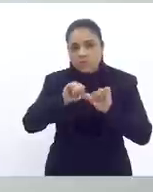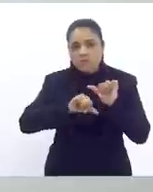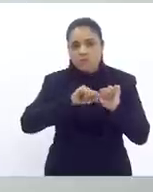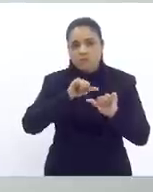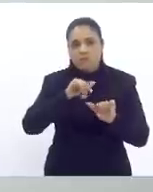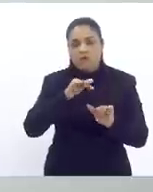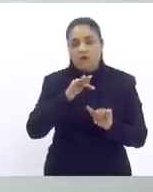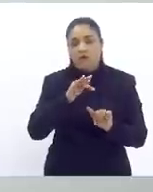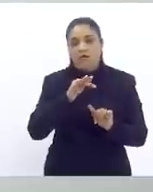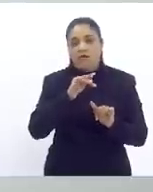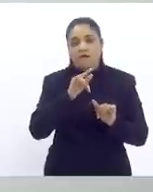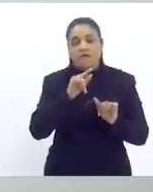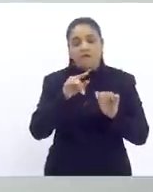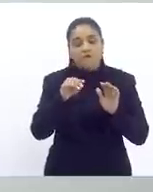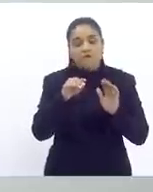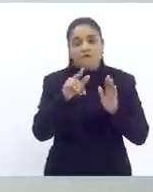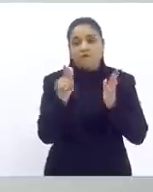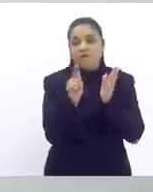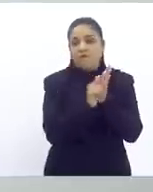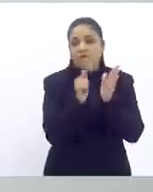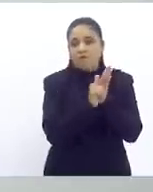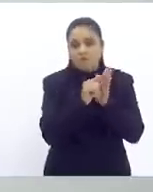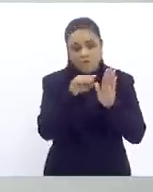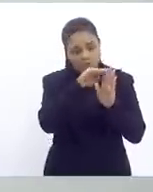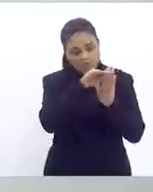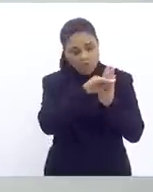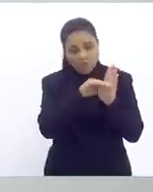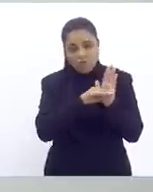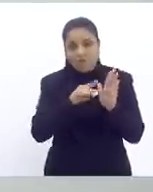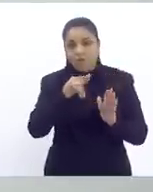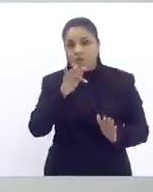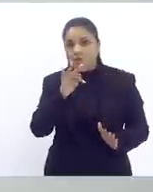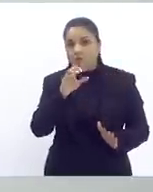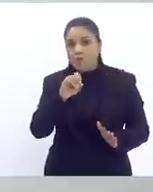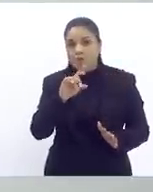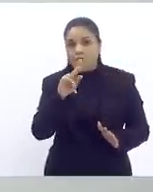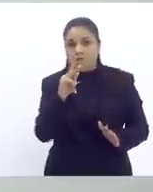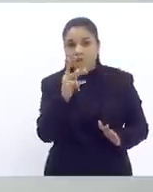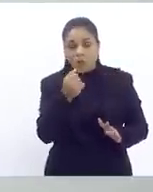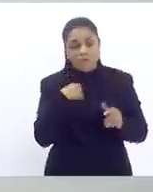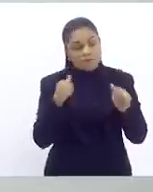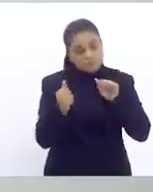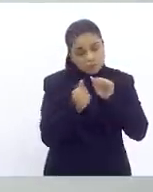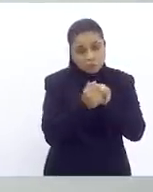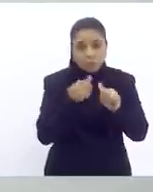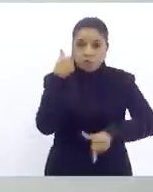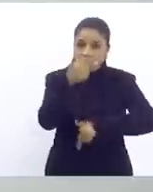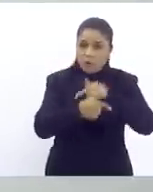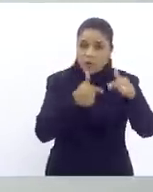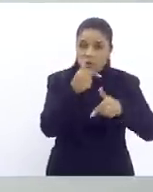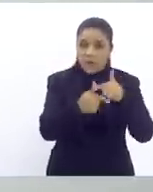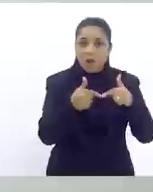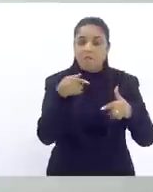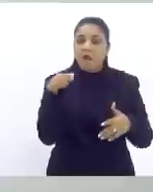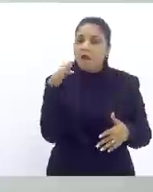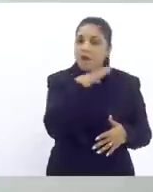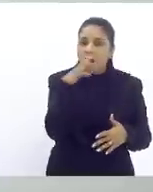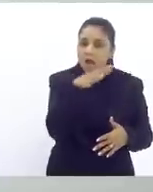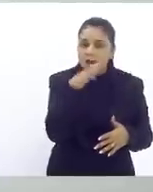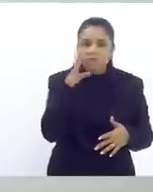para que a gente possa trabalhar juntos esses órgãos aceleração a gente sabe que uma série de fatores podem gerar isso